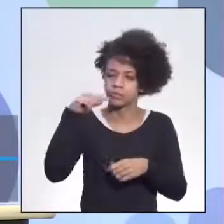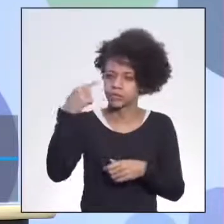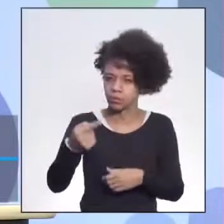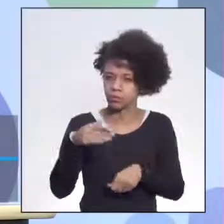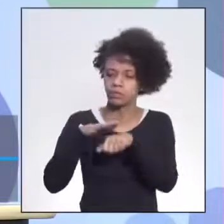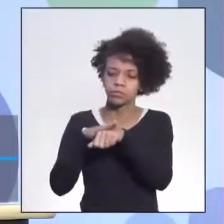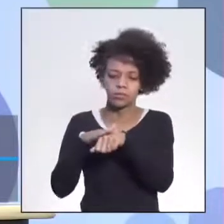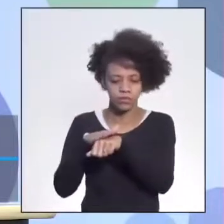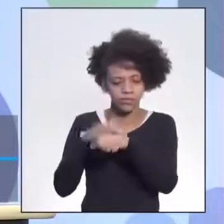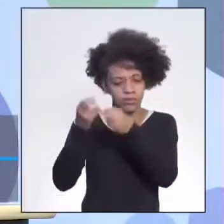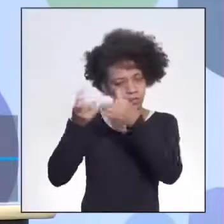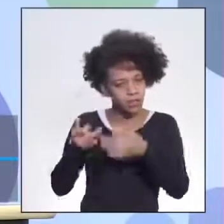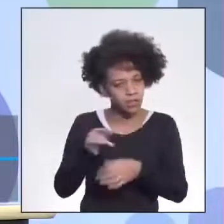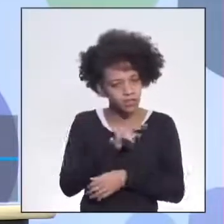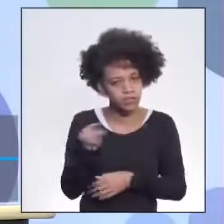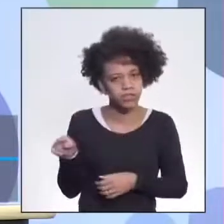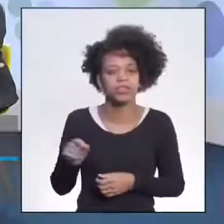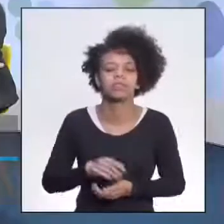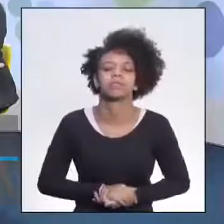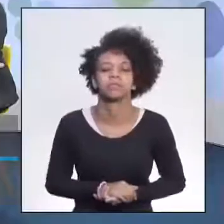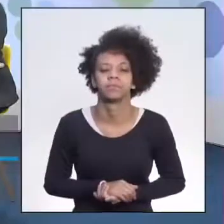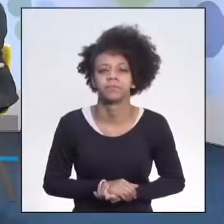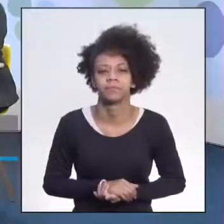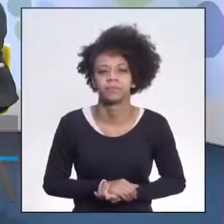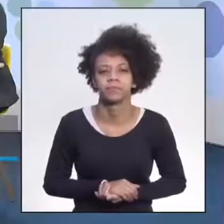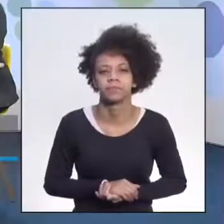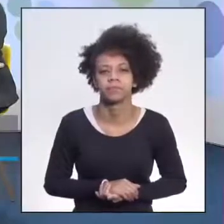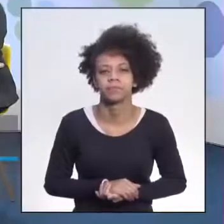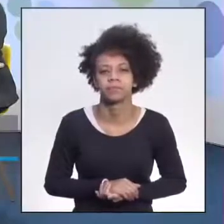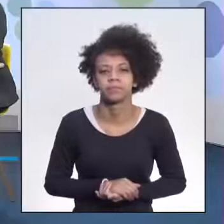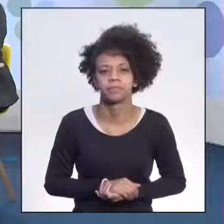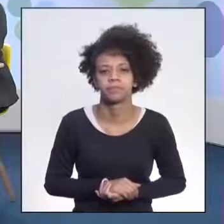para conversar um pouco mais com vocês. Até já!